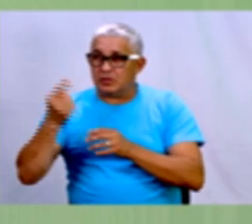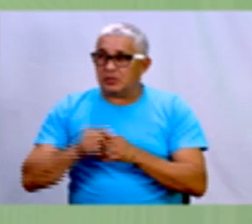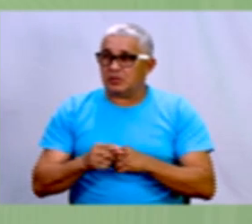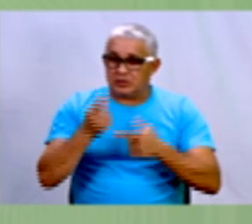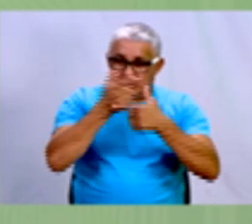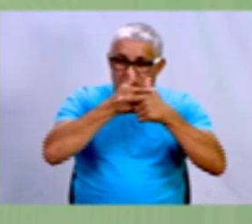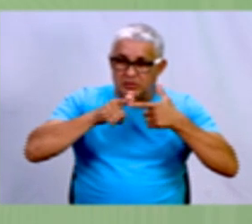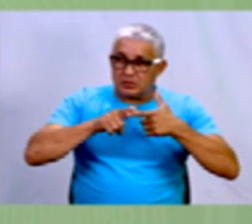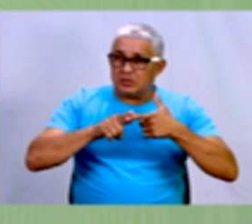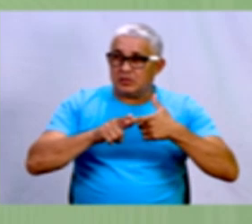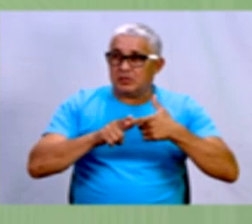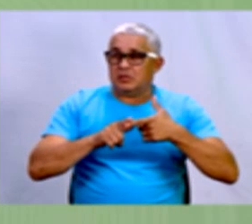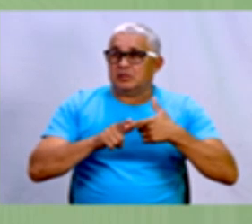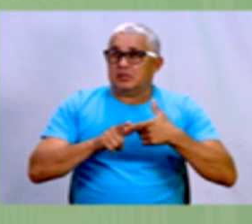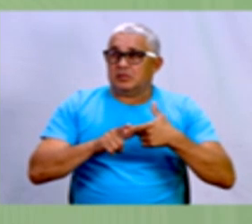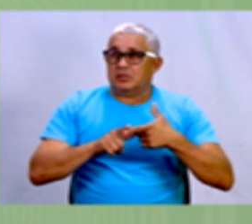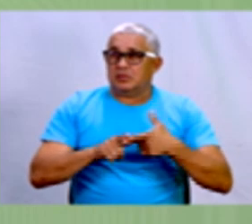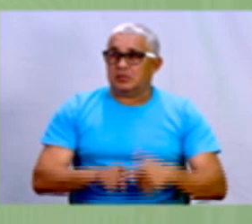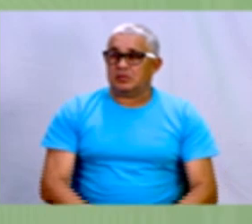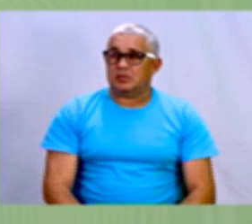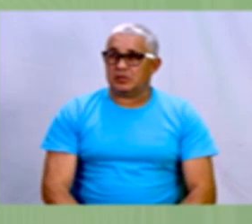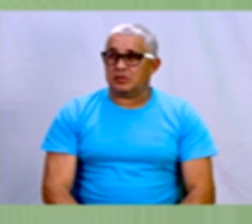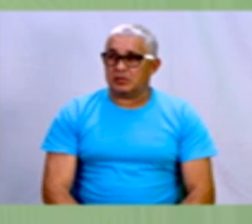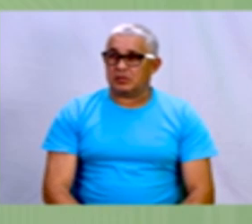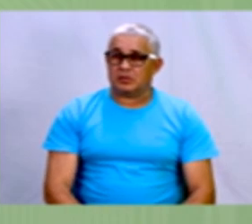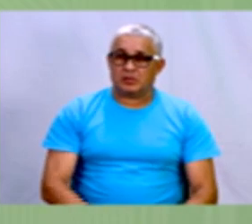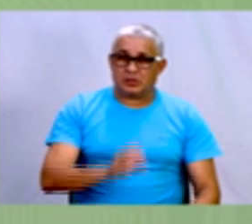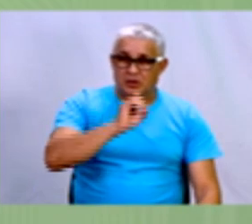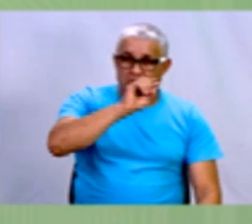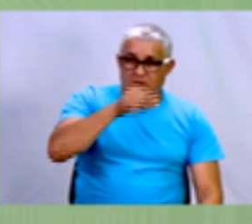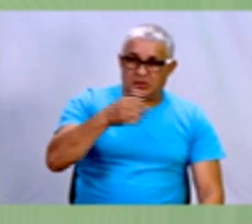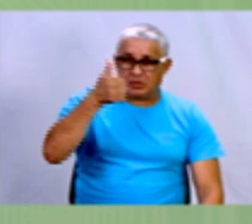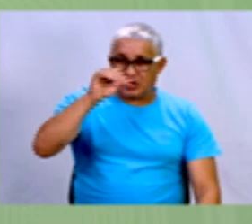elevado a tempo. Então, aqui a gente vai ter a taxa, que é